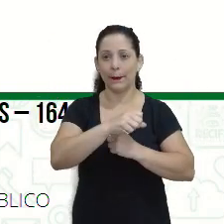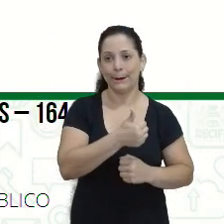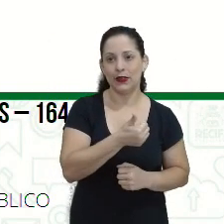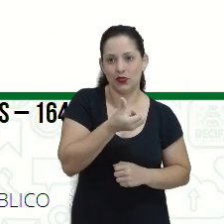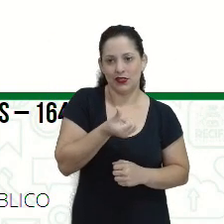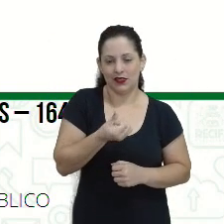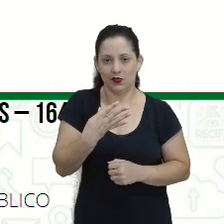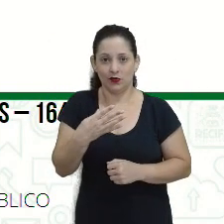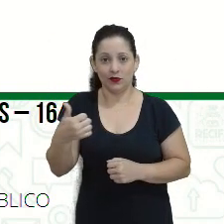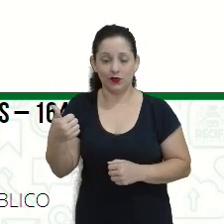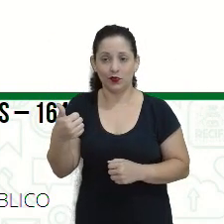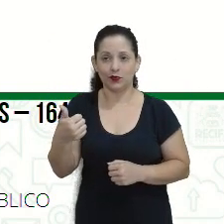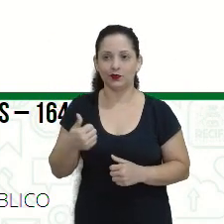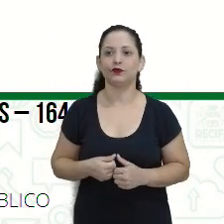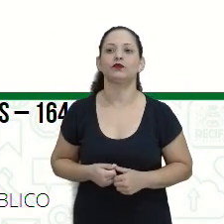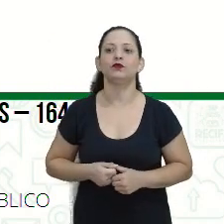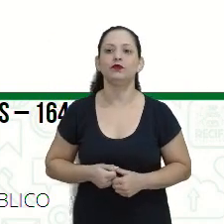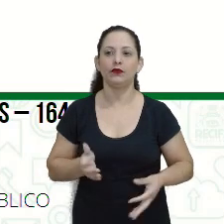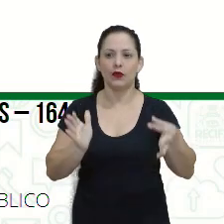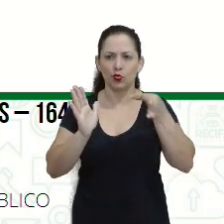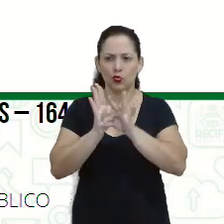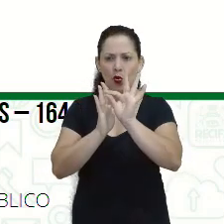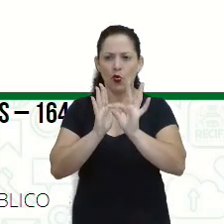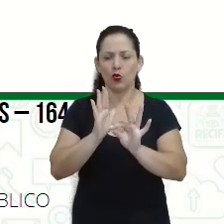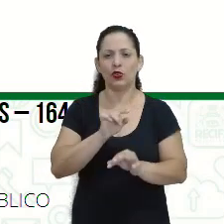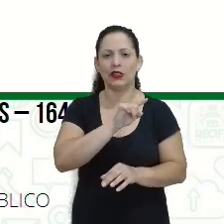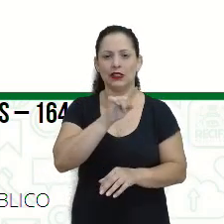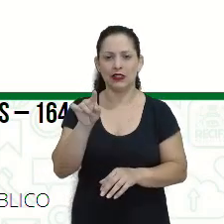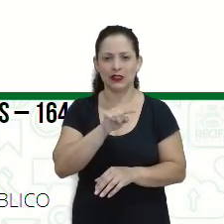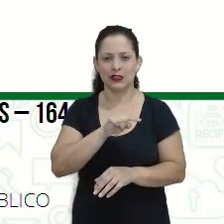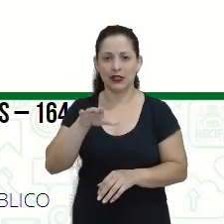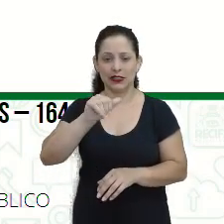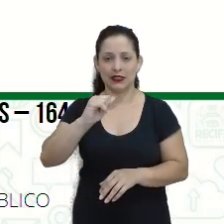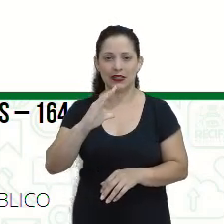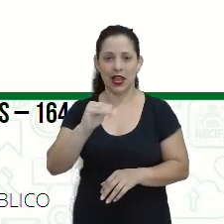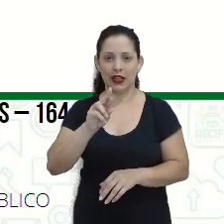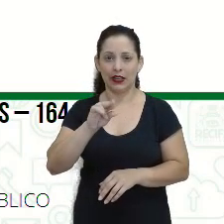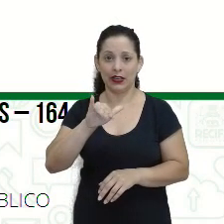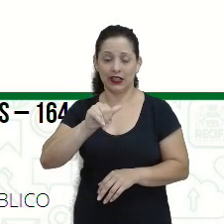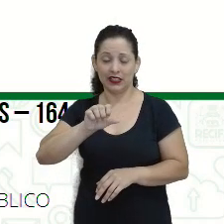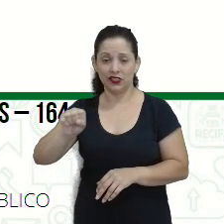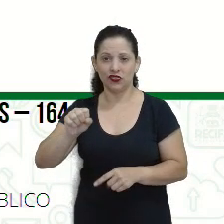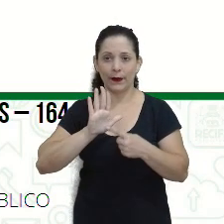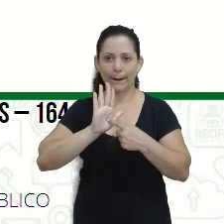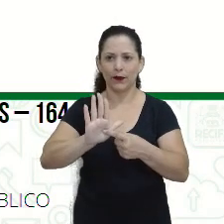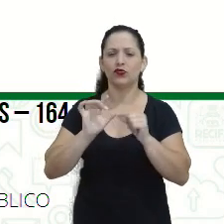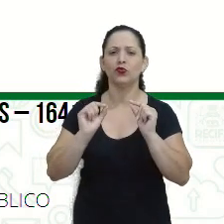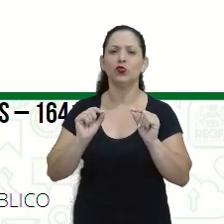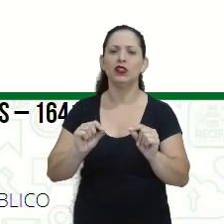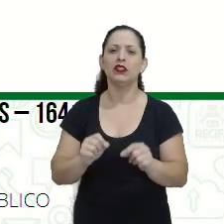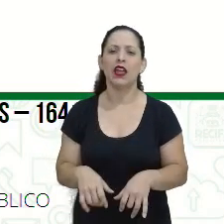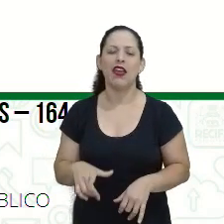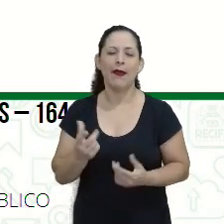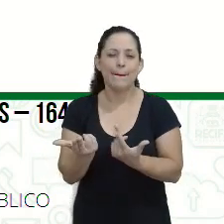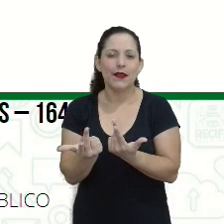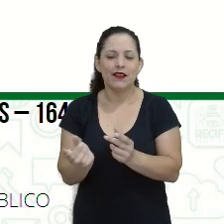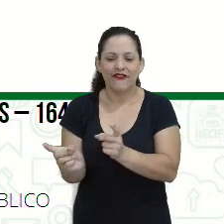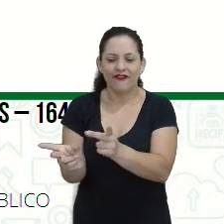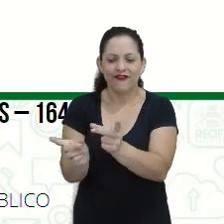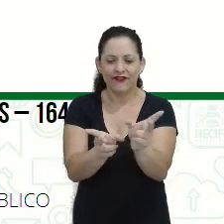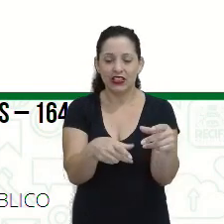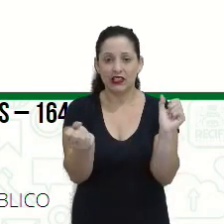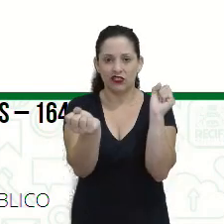de Zacarias Weniger, que está mostrando o mercado de escravos. A Rua do Bom Jesus já foi conhecida